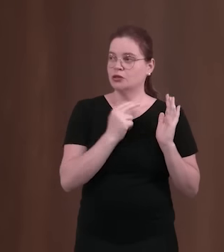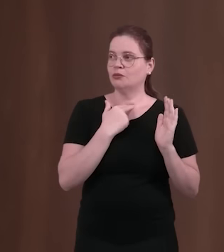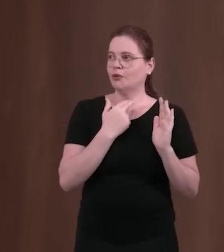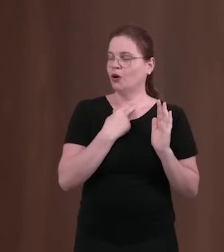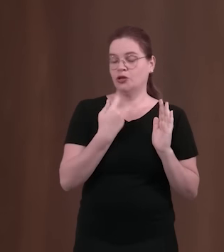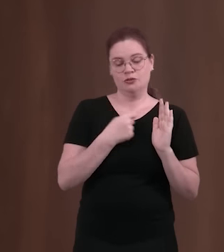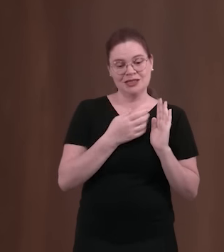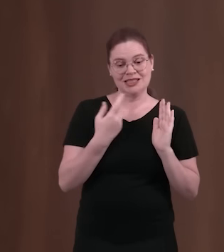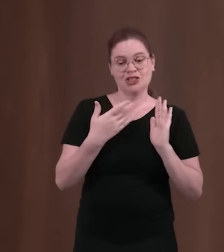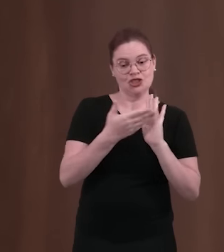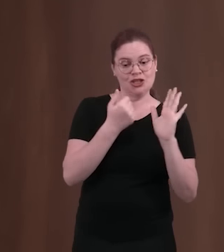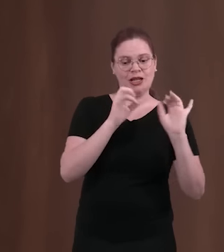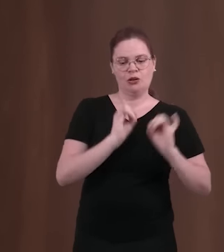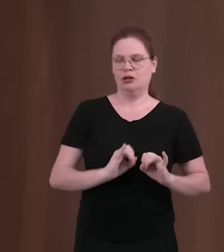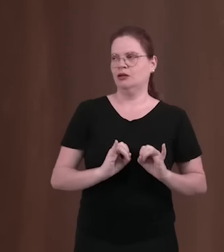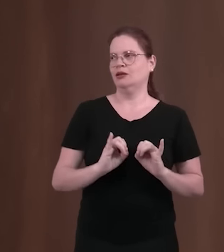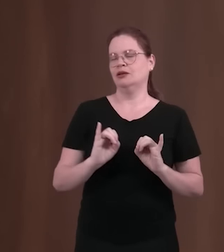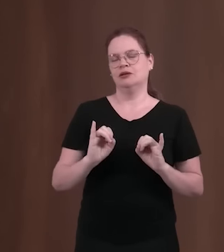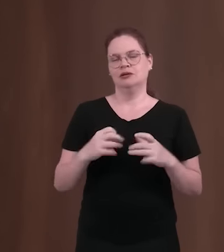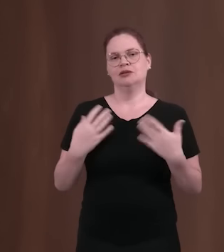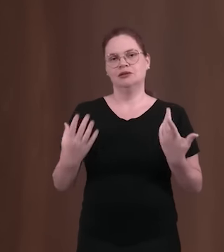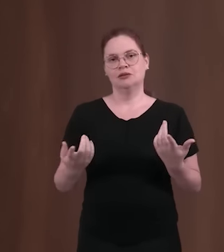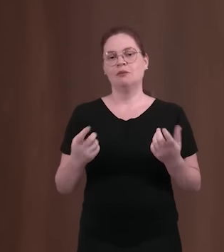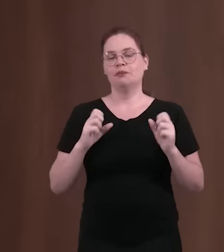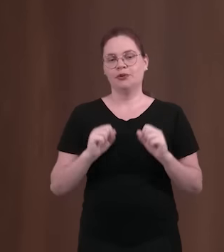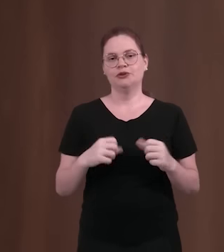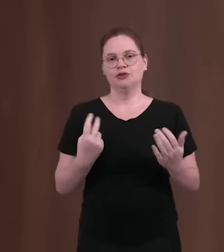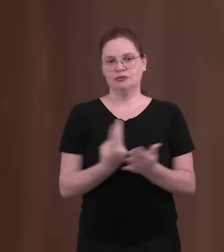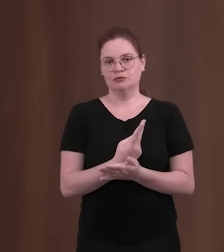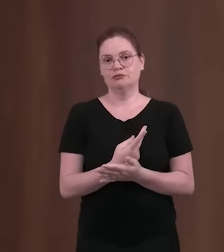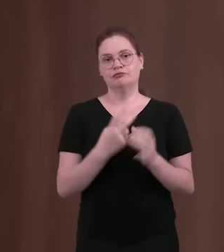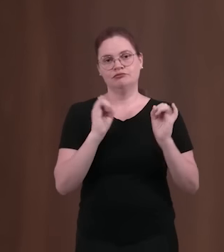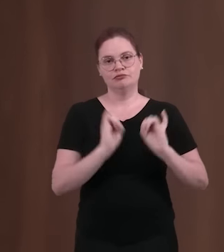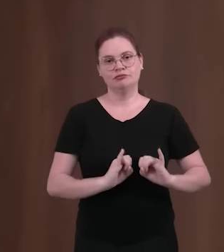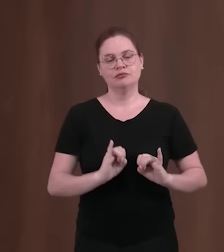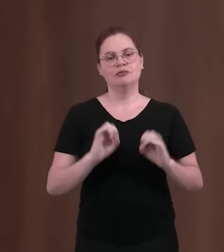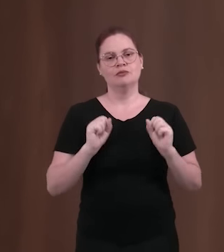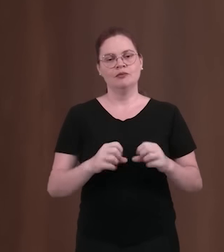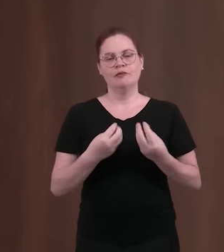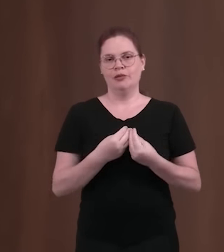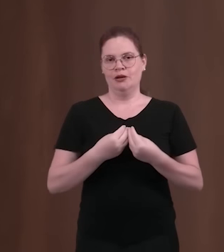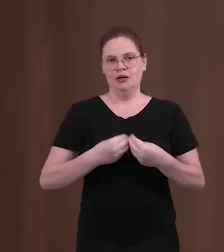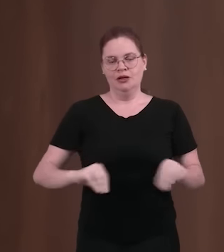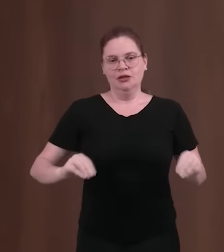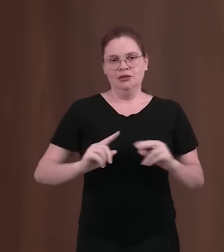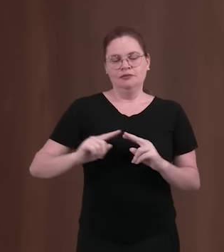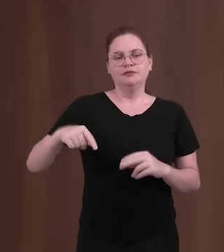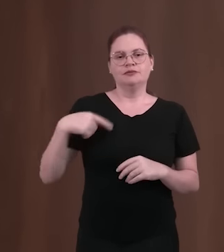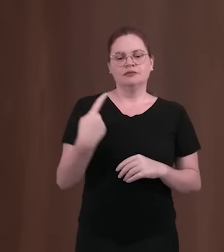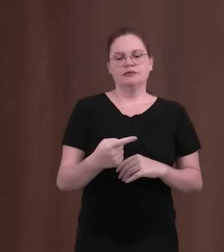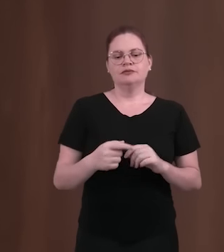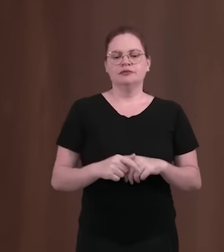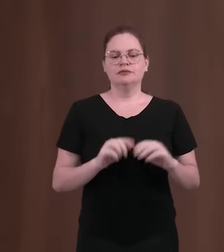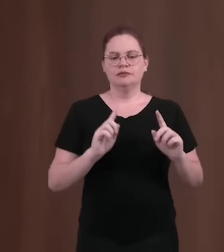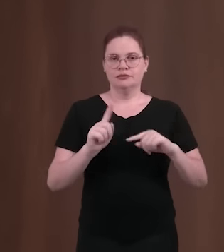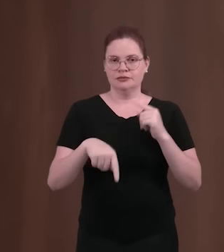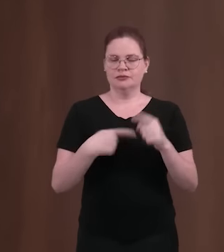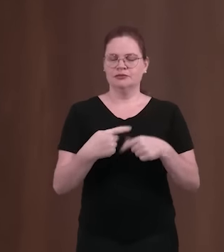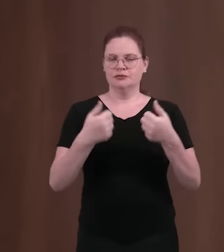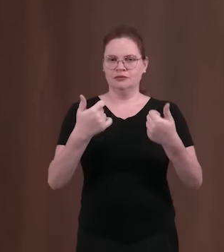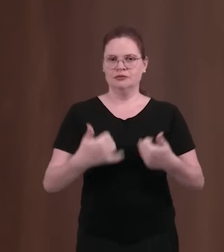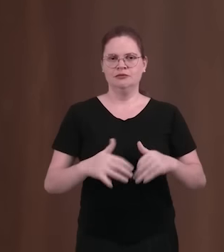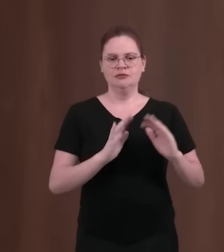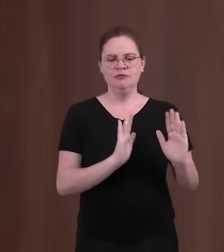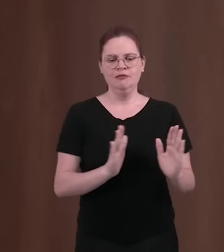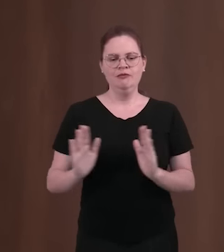idolatria. E isso traz prejuízos e muitos males. Nós não podemos falar ao longo do programa sobre